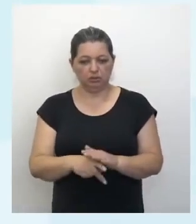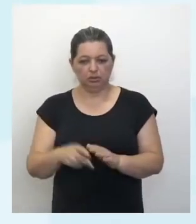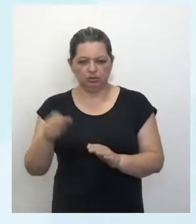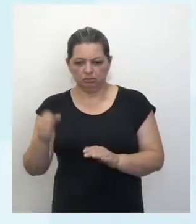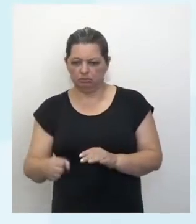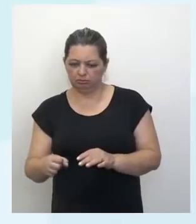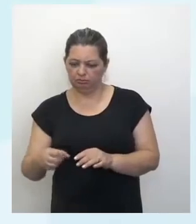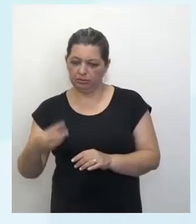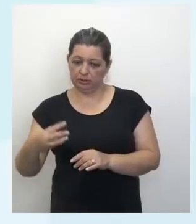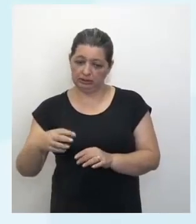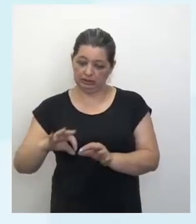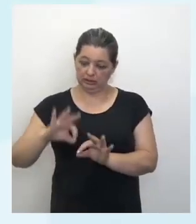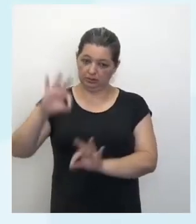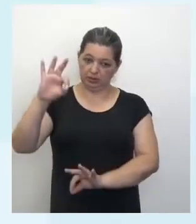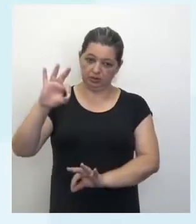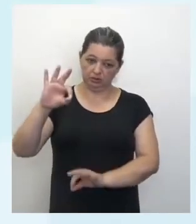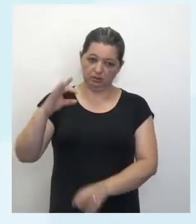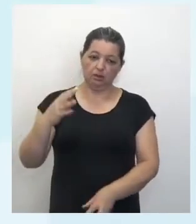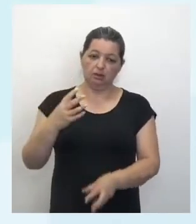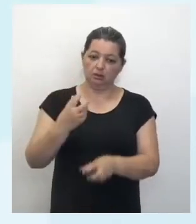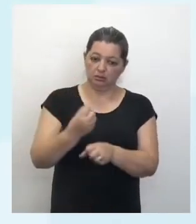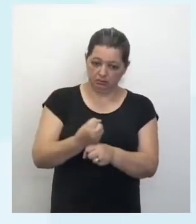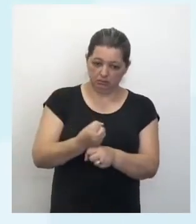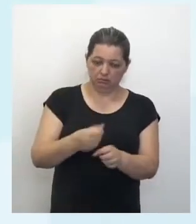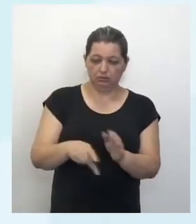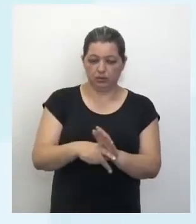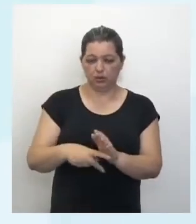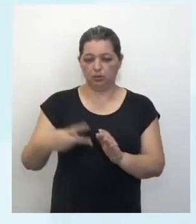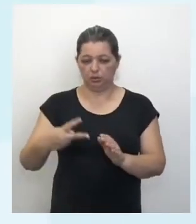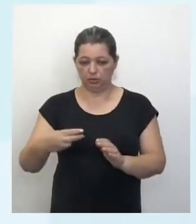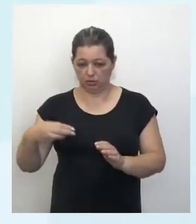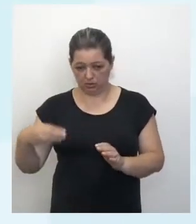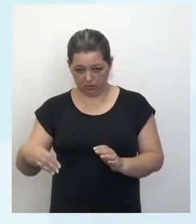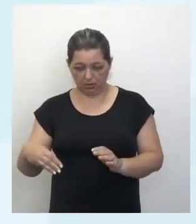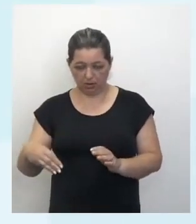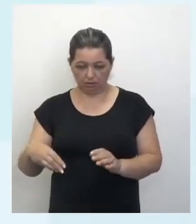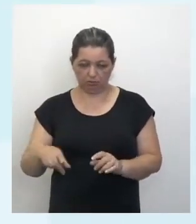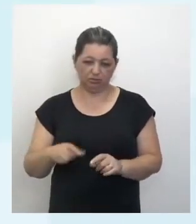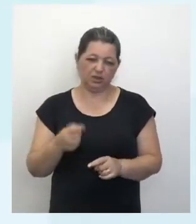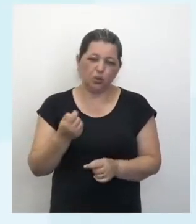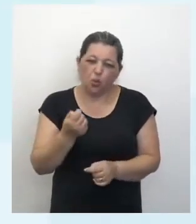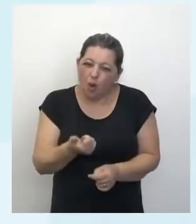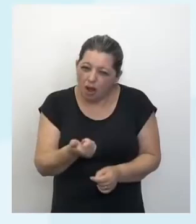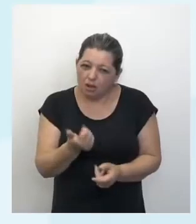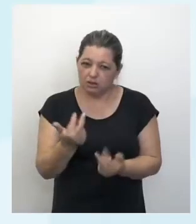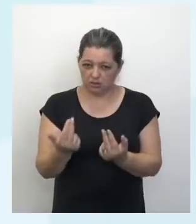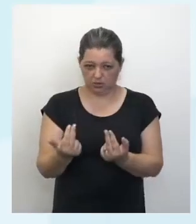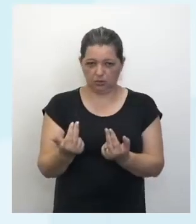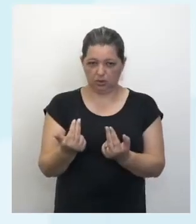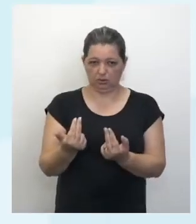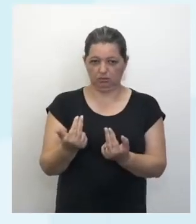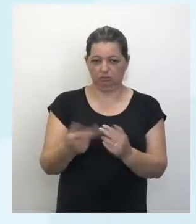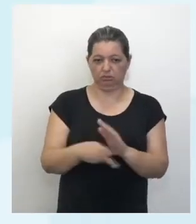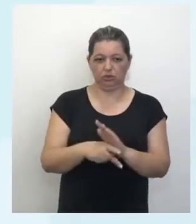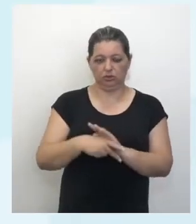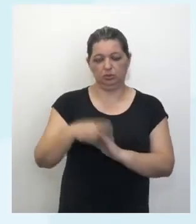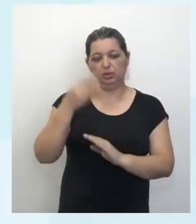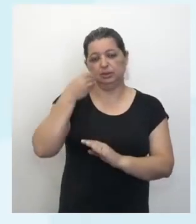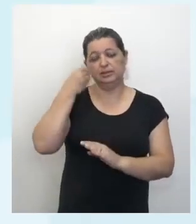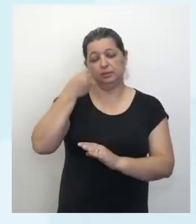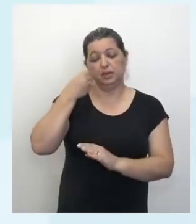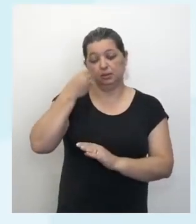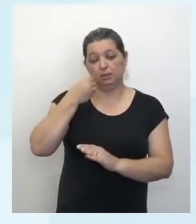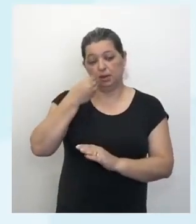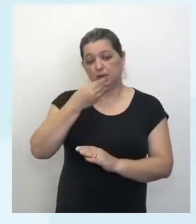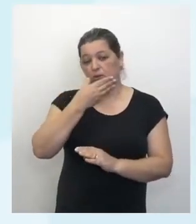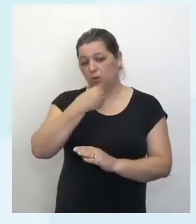metros e mediu a sombra que deu 2 metros, tá certo? Quase igual o experimento de Tales, né? Ele comparou,